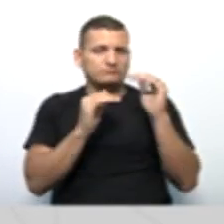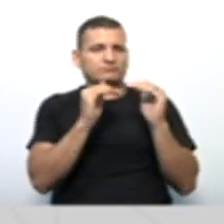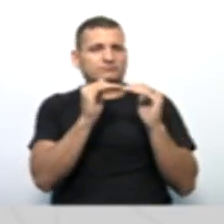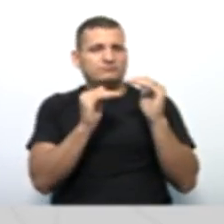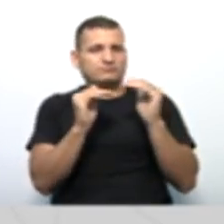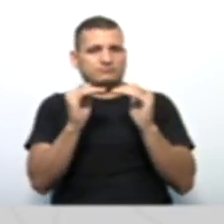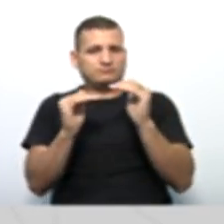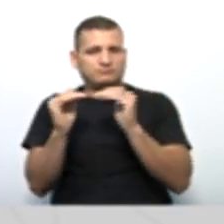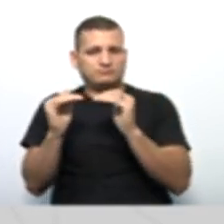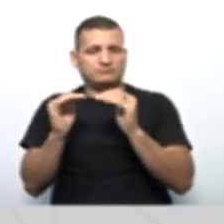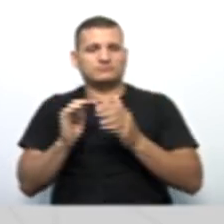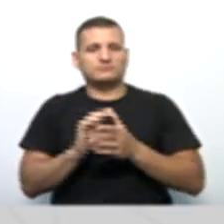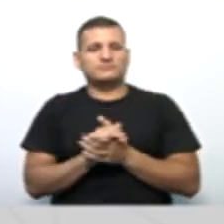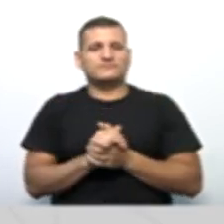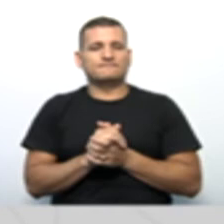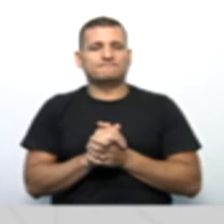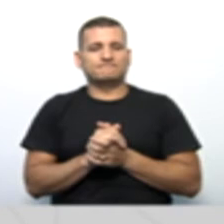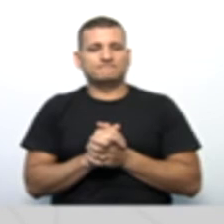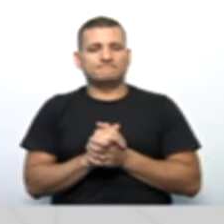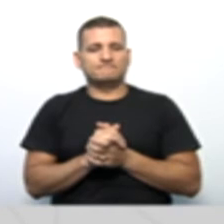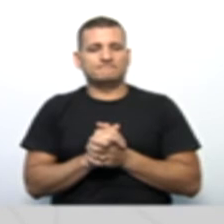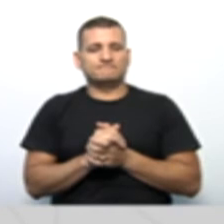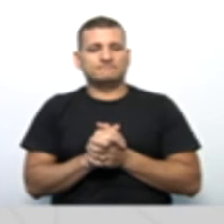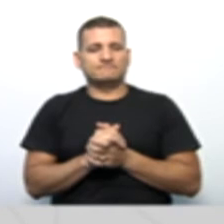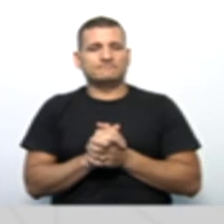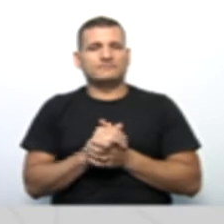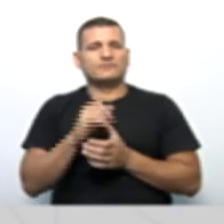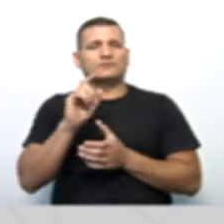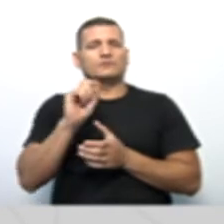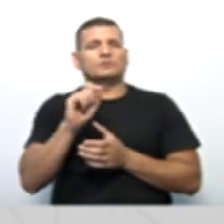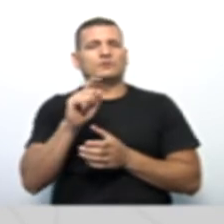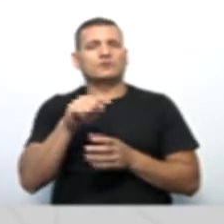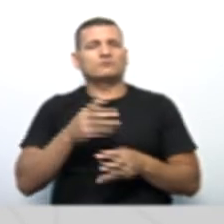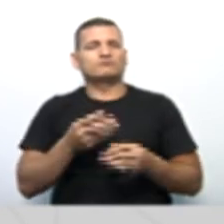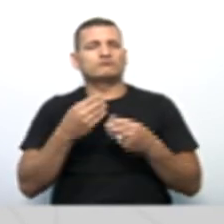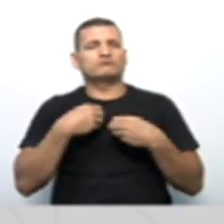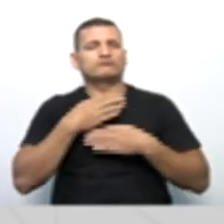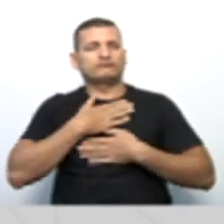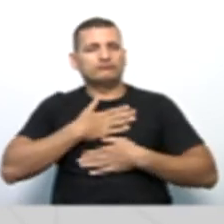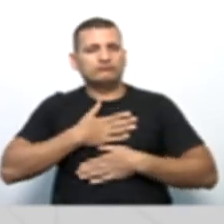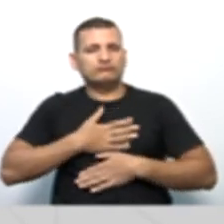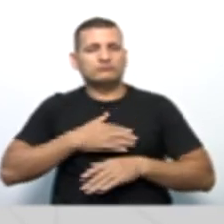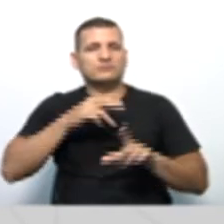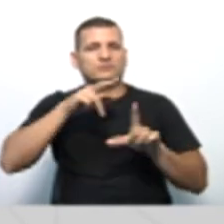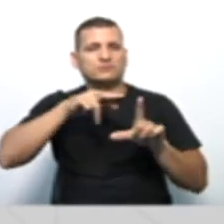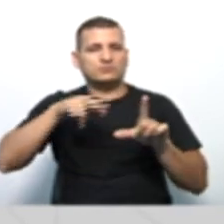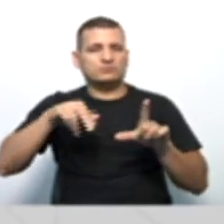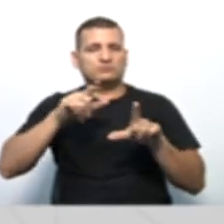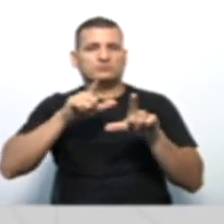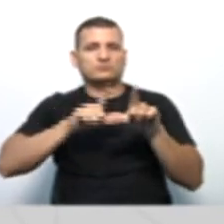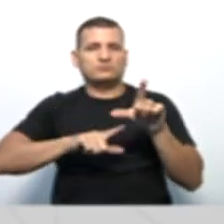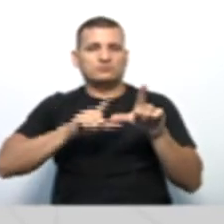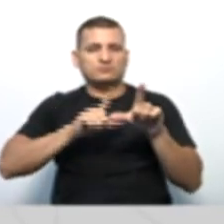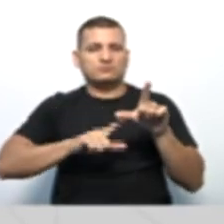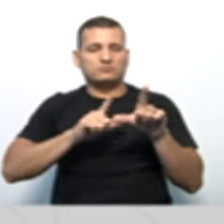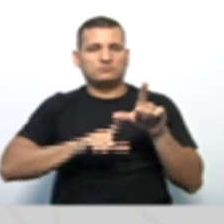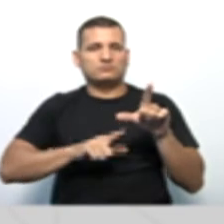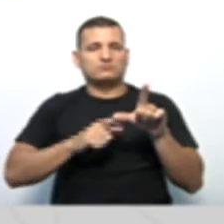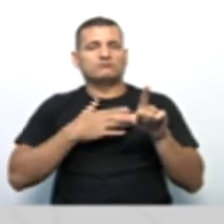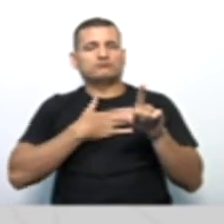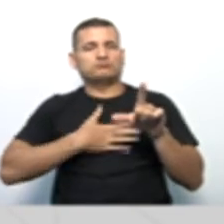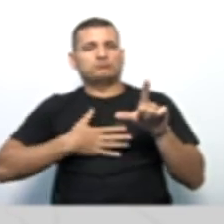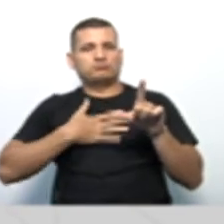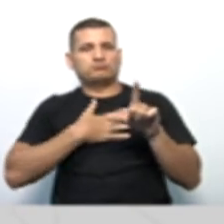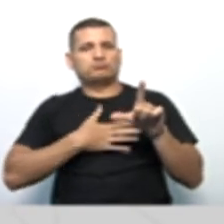trazer aquele conforto o leitor que ela letra é agradável é